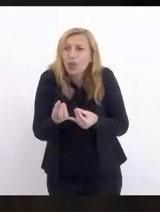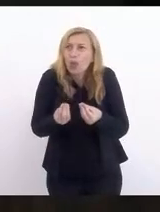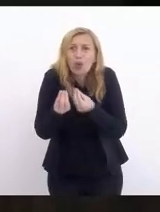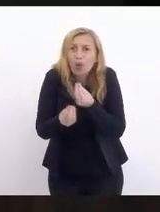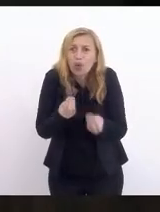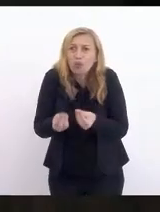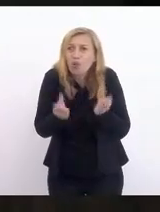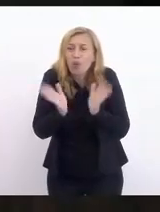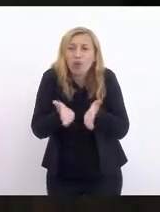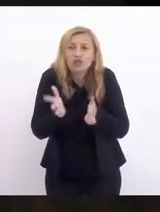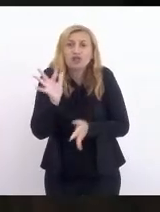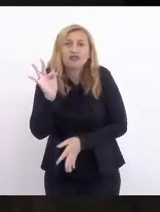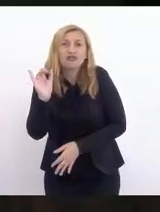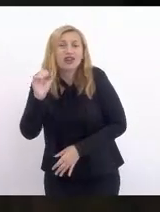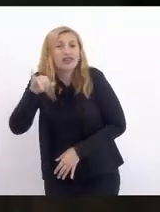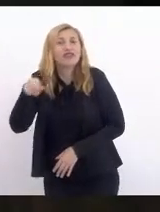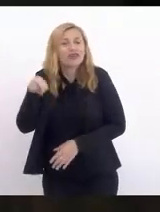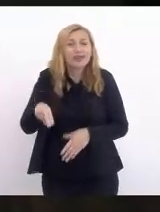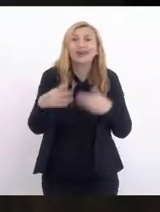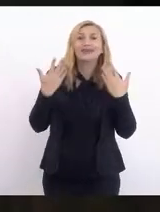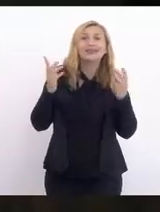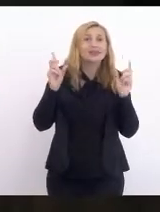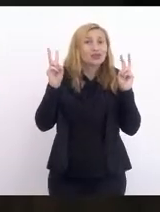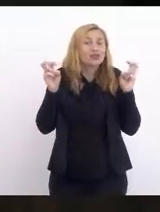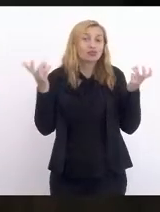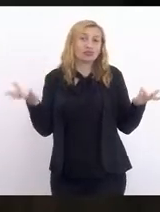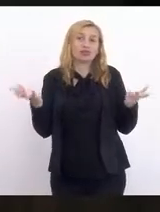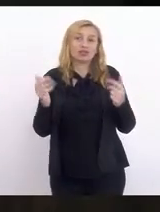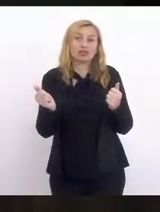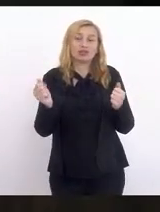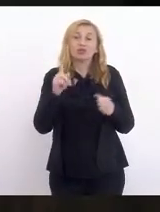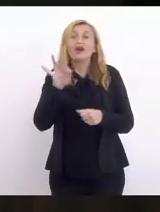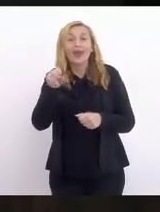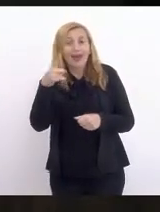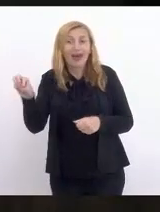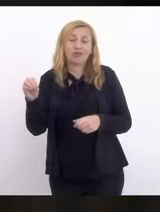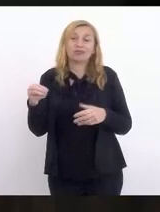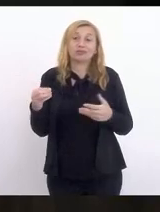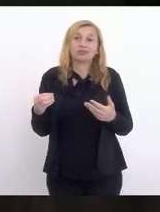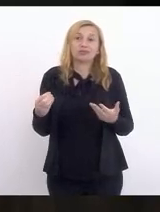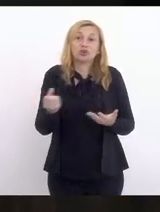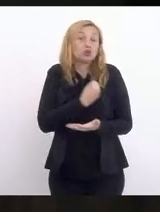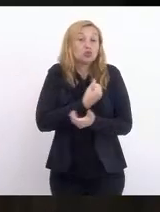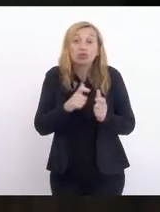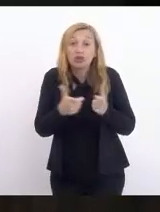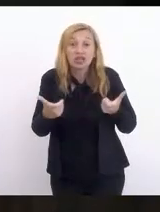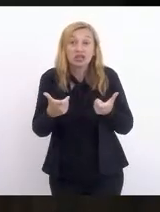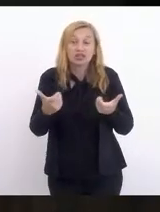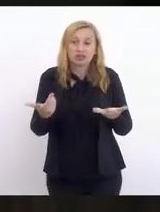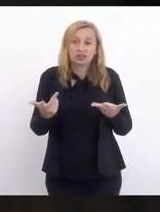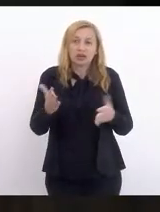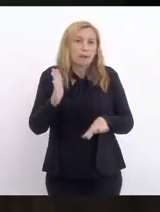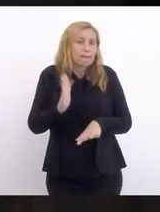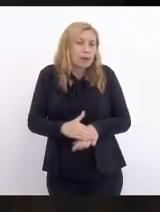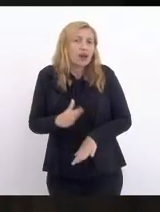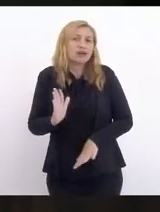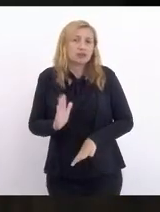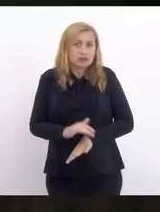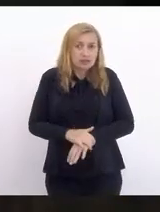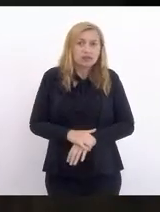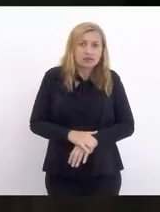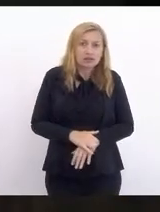unanimidade hoje na feijão se a questão do Galeão unanimidade mais